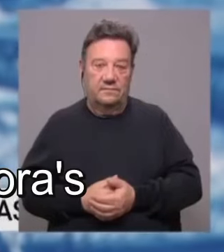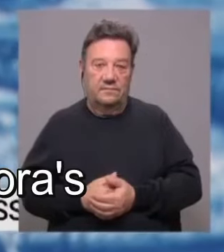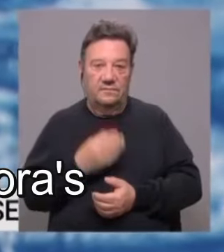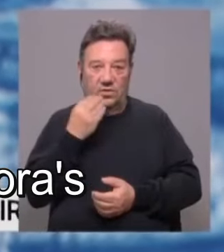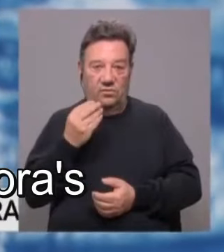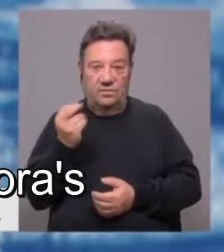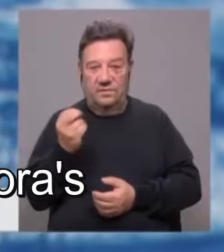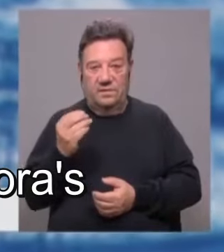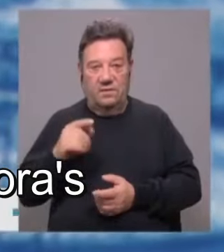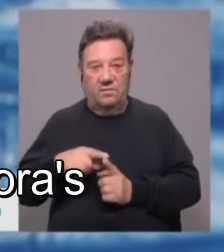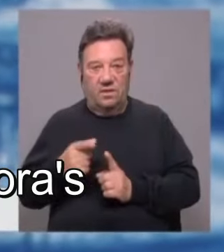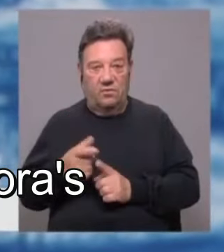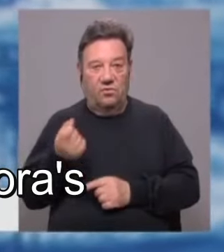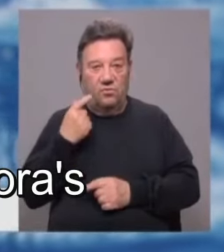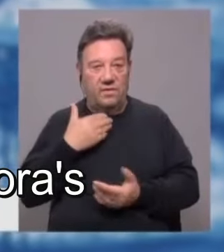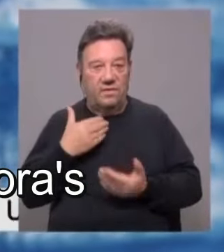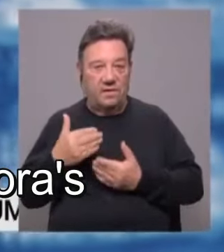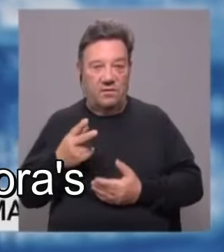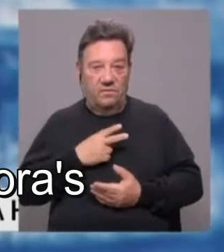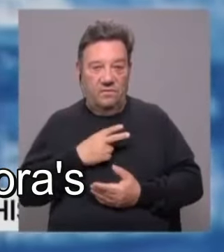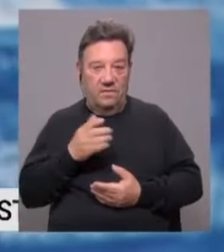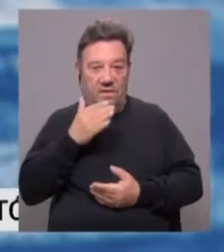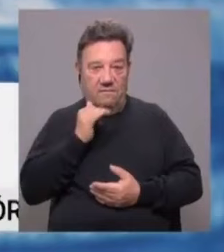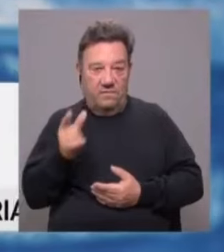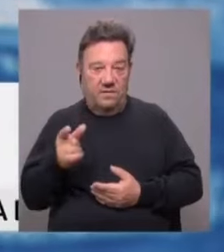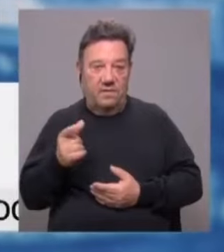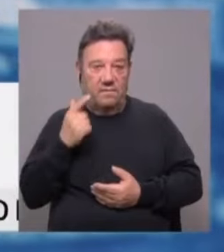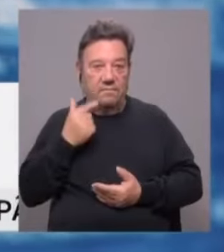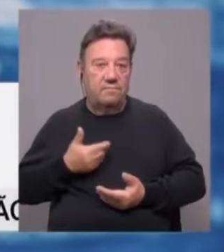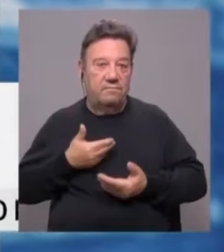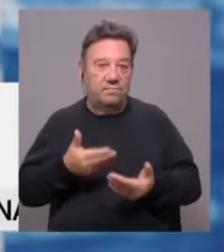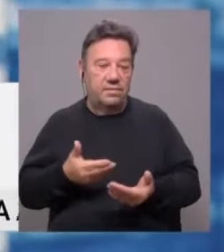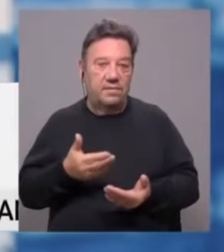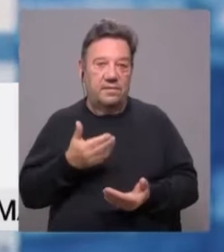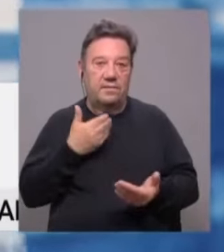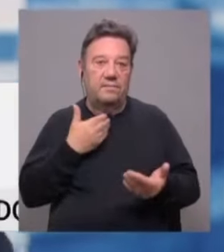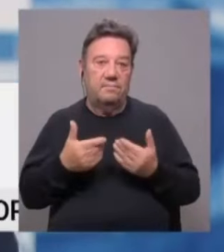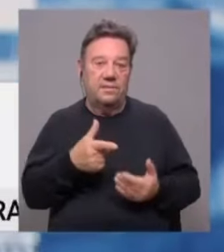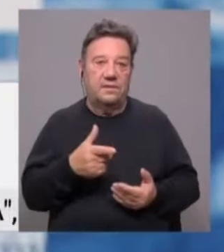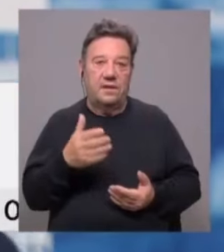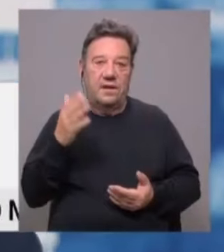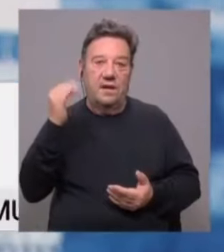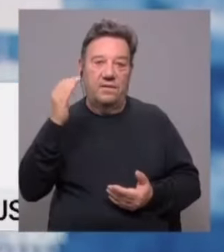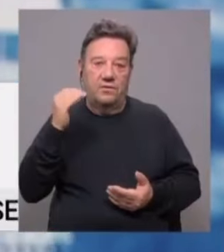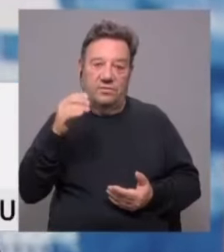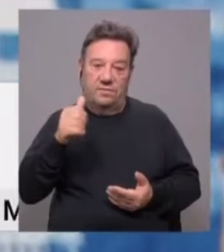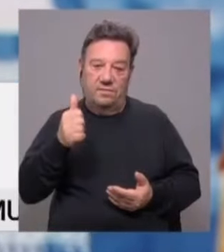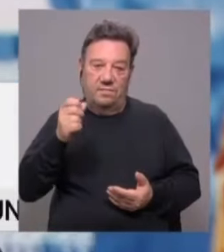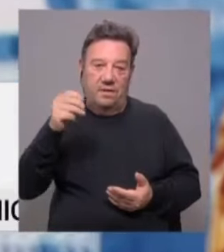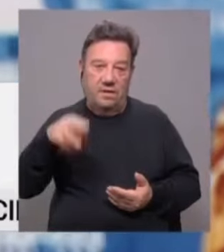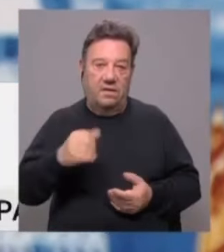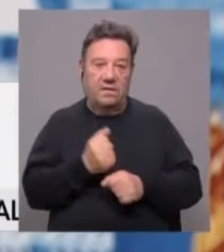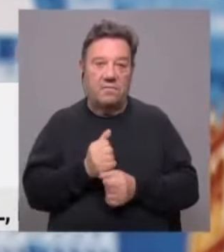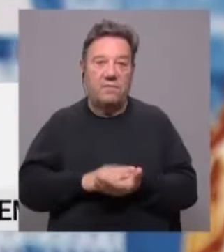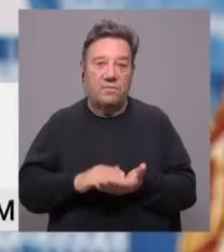Os alunos do terceiro ano do curso de teatro da Universidade de Évora apresentaram a peça Adeus Berlim, um trabalho